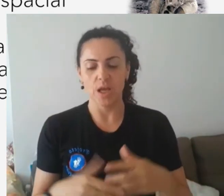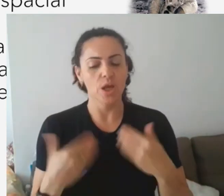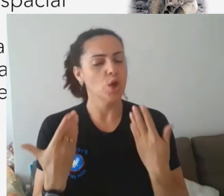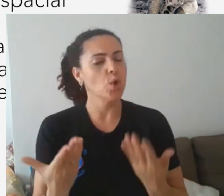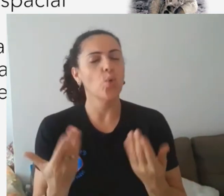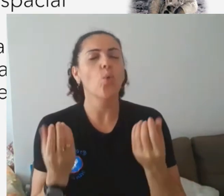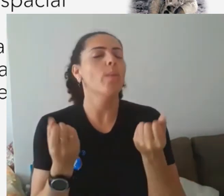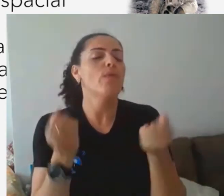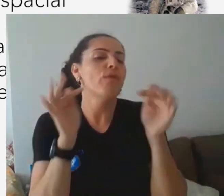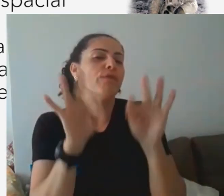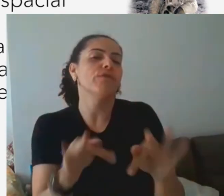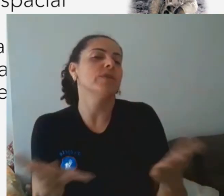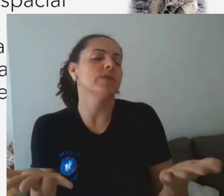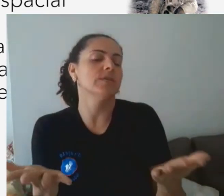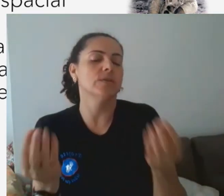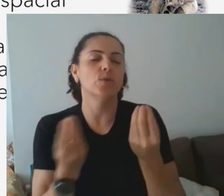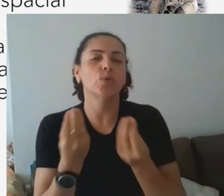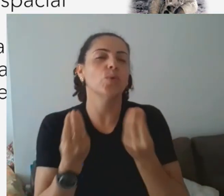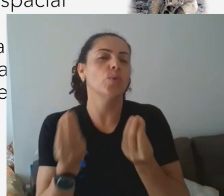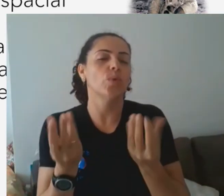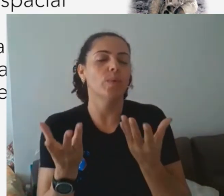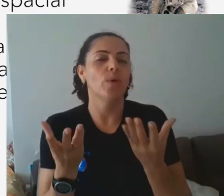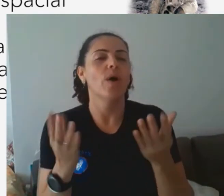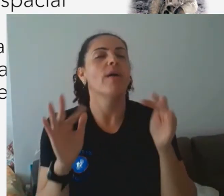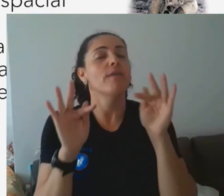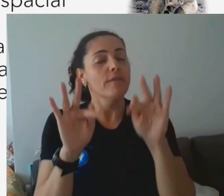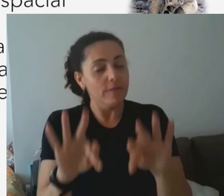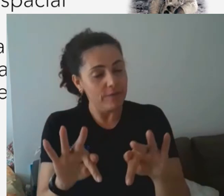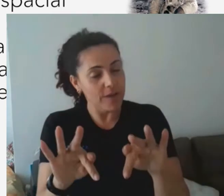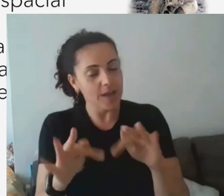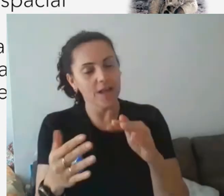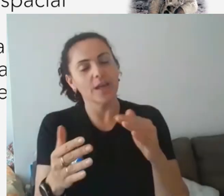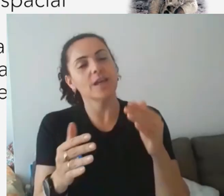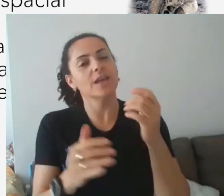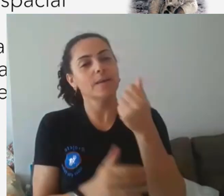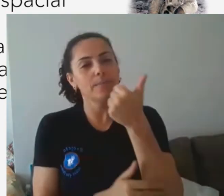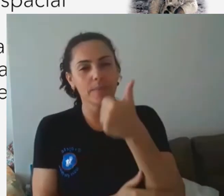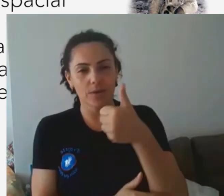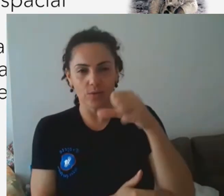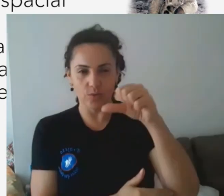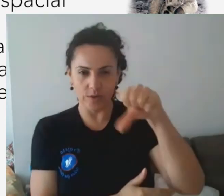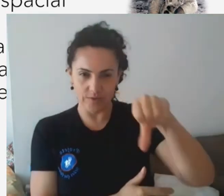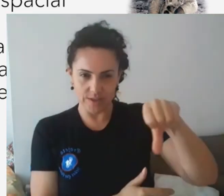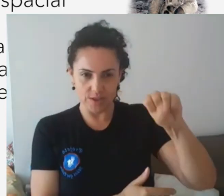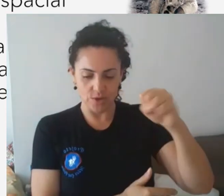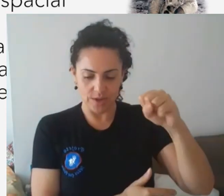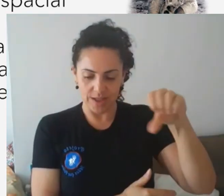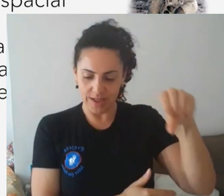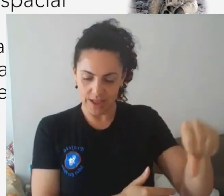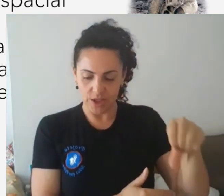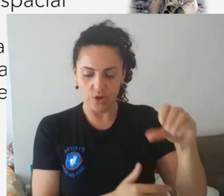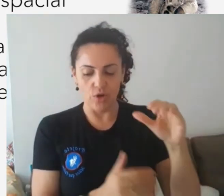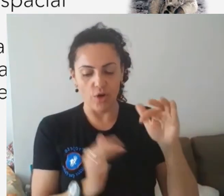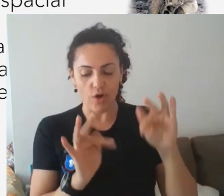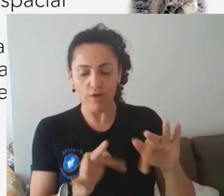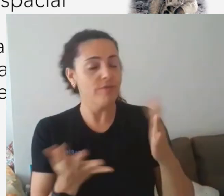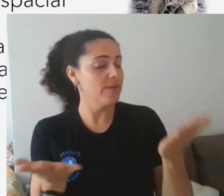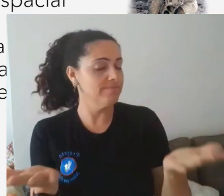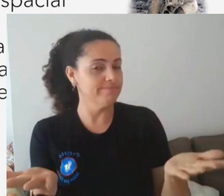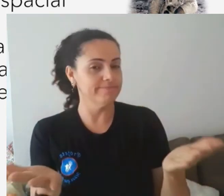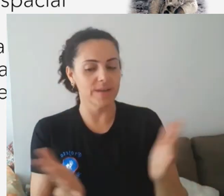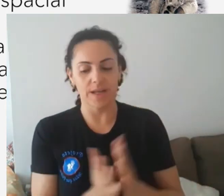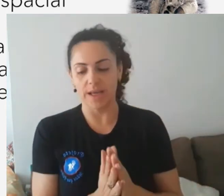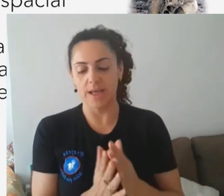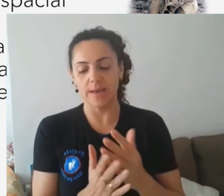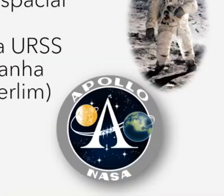períodos de Guerra Fria, né? Ela acabou então no final dos anos 80, início dos anos 90, onde a partir do momento então que o homem vai